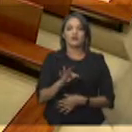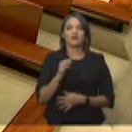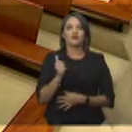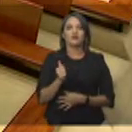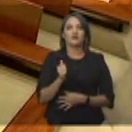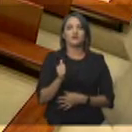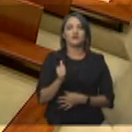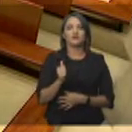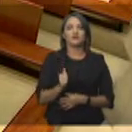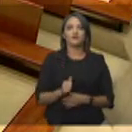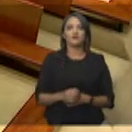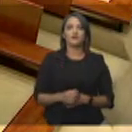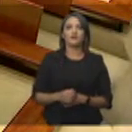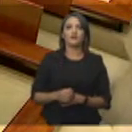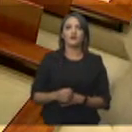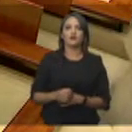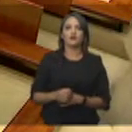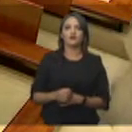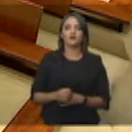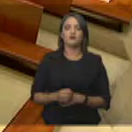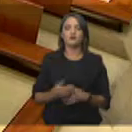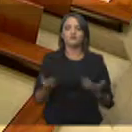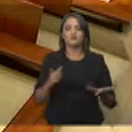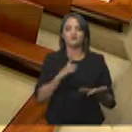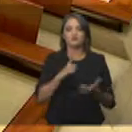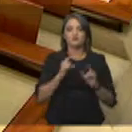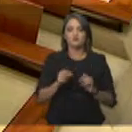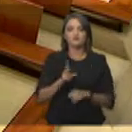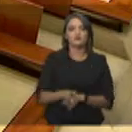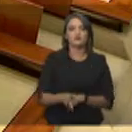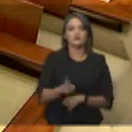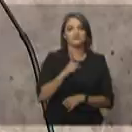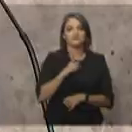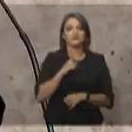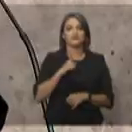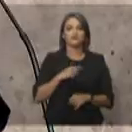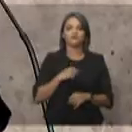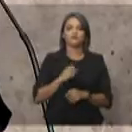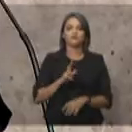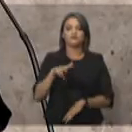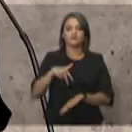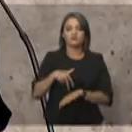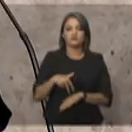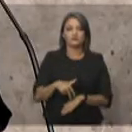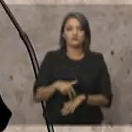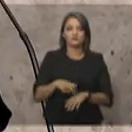ato contínuo, eu convido para assumir a tribuna.